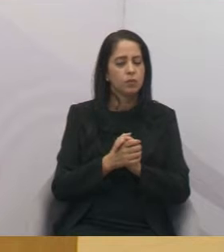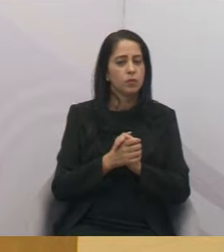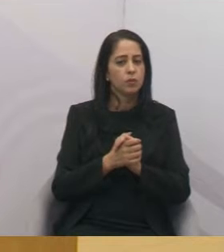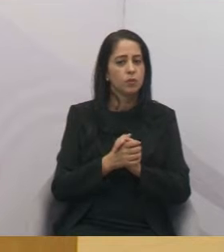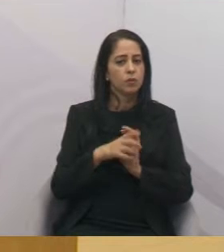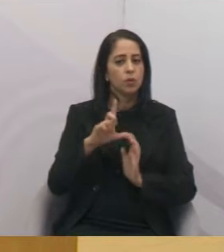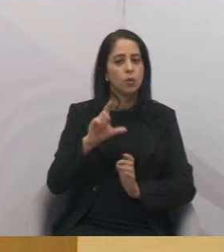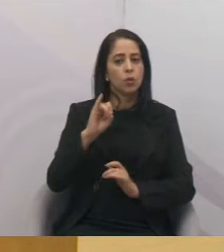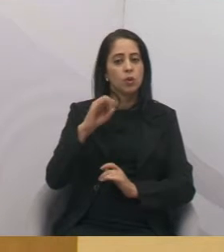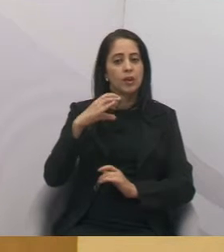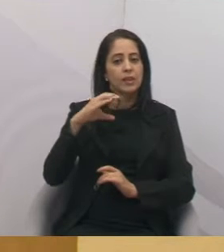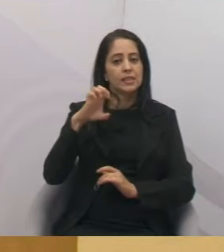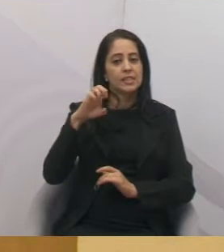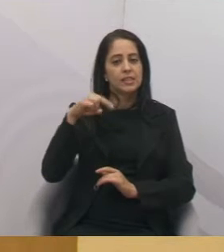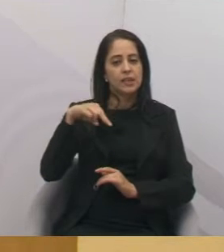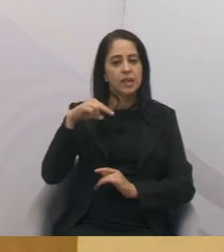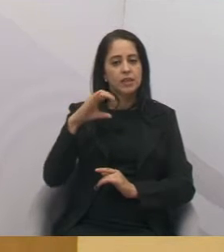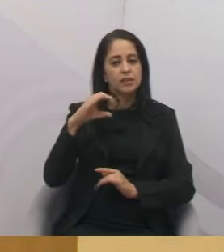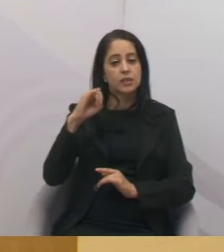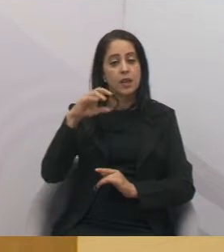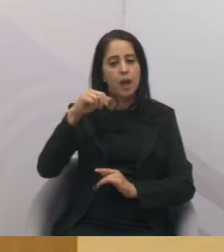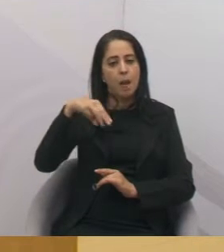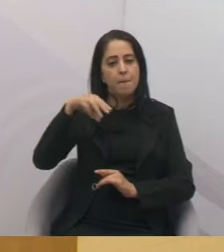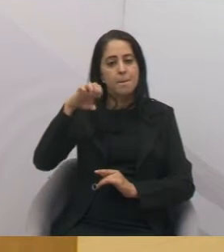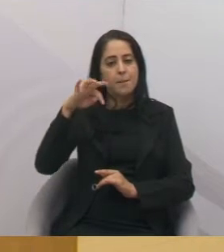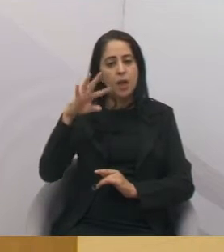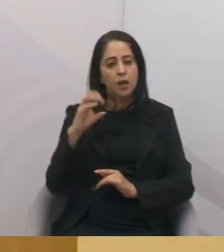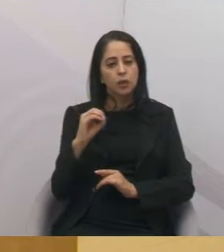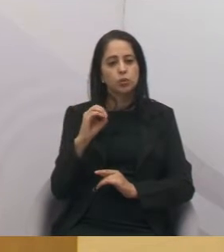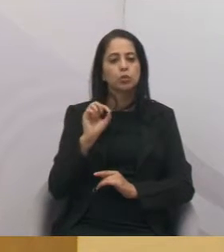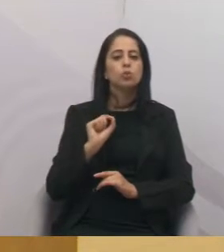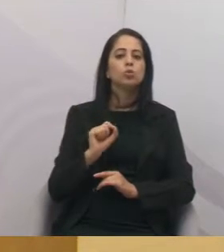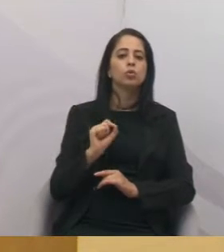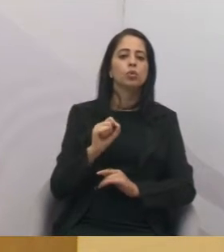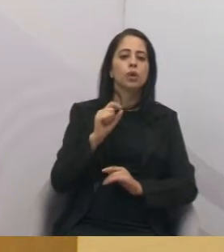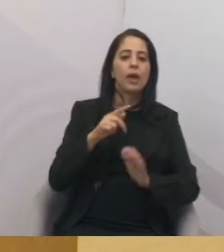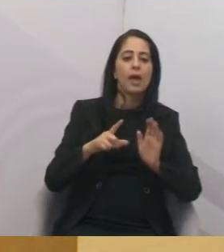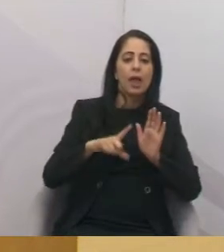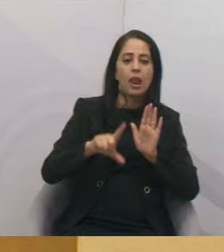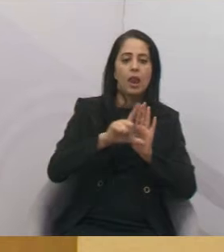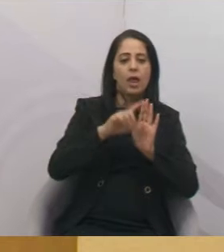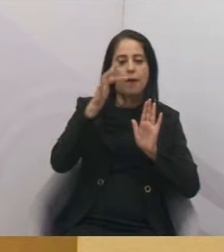licenciamento é um dos instrumentos de gestão ambiental disposto na Lei Federal número